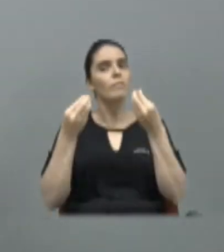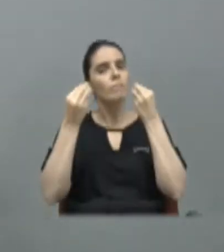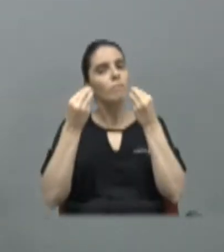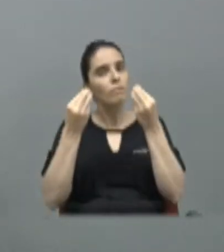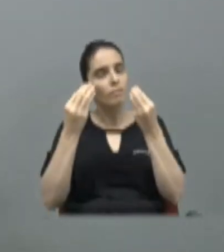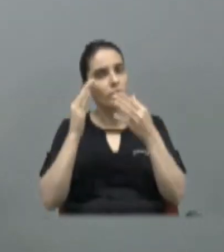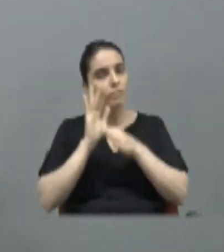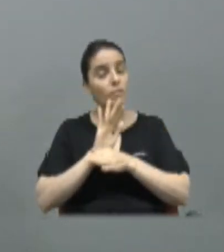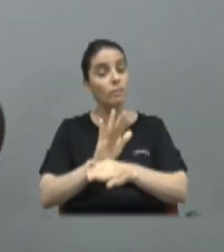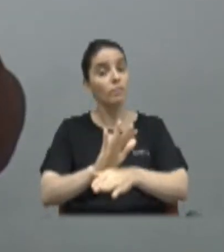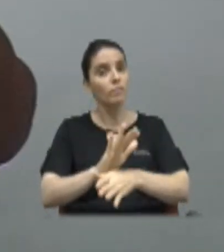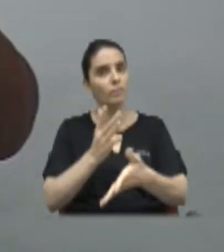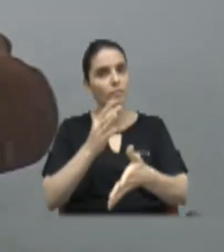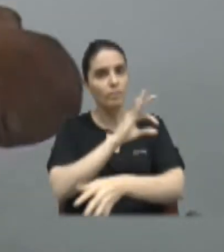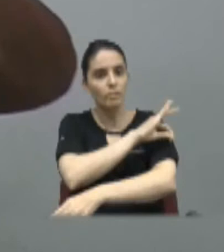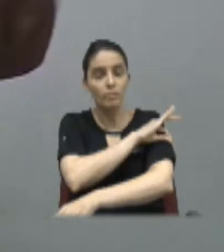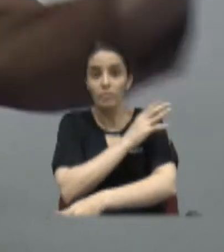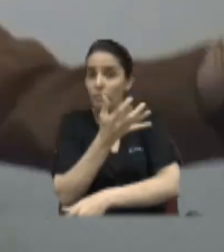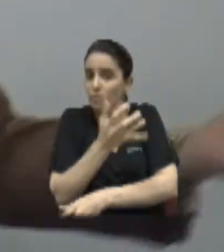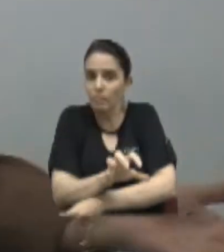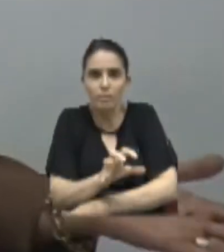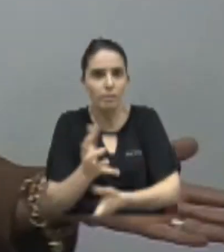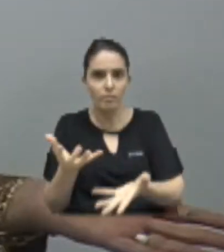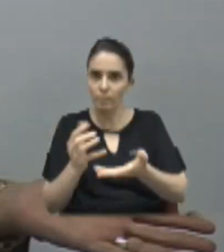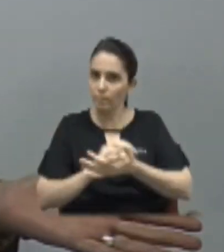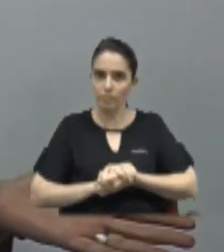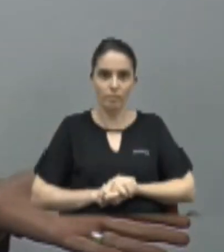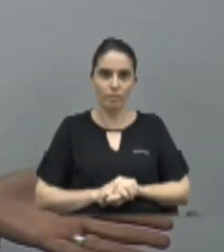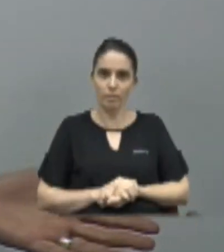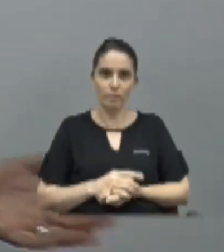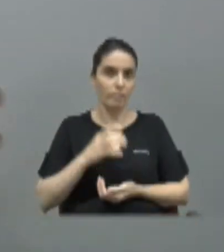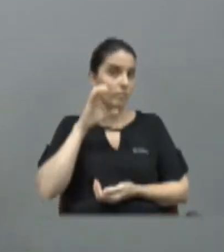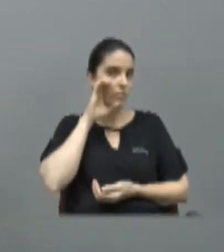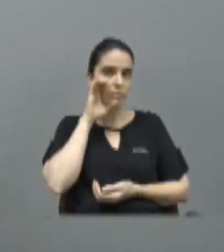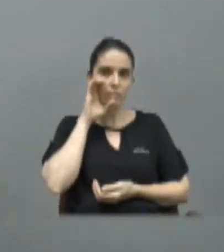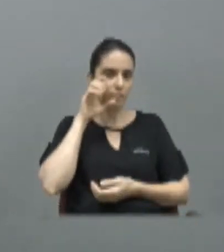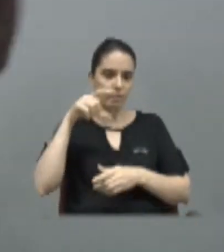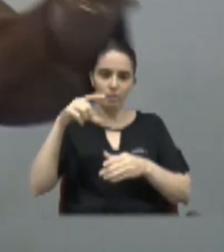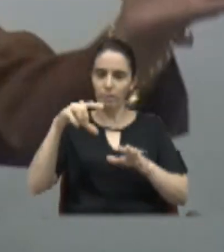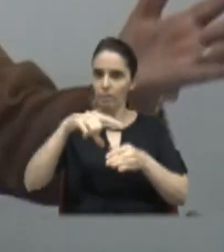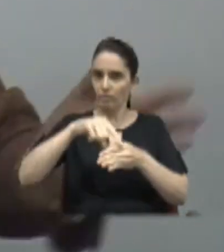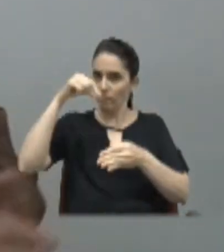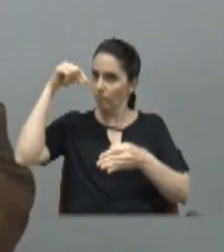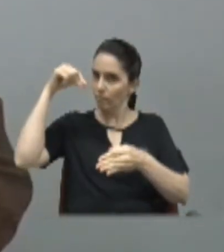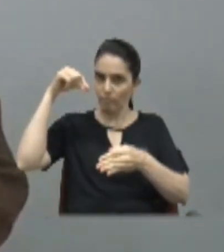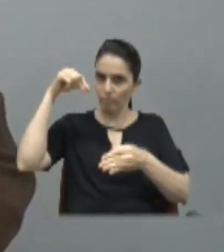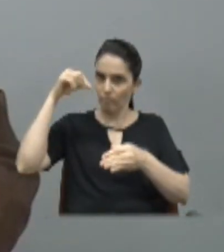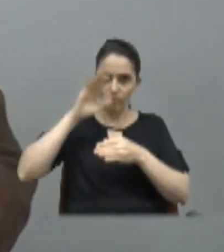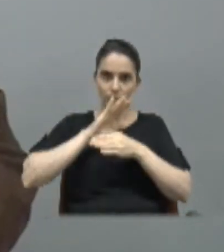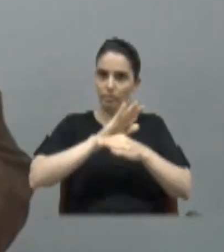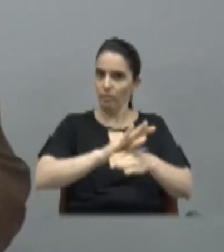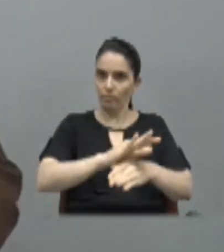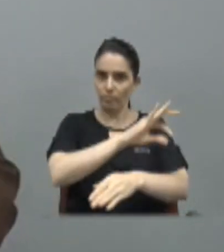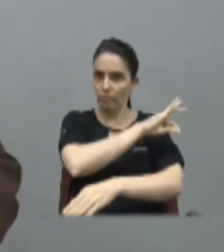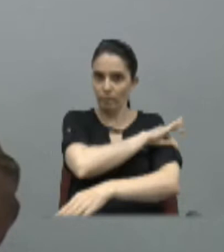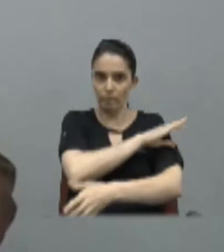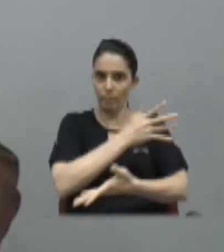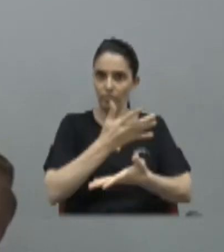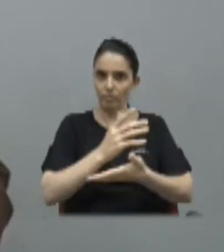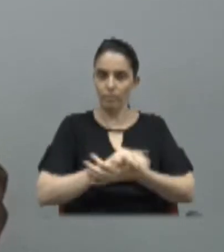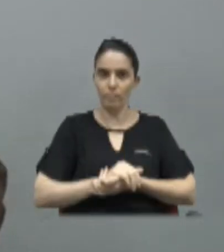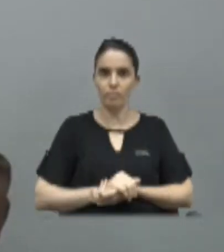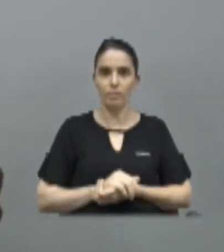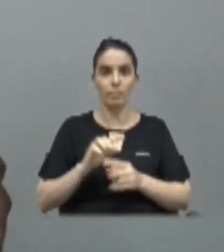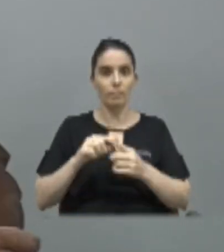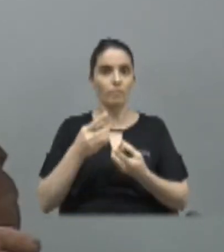presidente? Se ele não quer nem ajuda e nem fui eleita para ajudar ele? Se eu fosse para fazer tudo, eu ia ser candidata a prefeita, eu fui